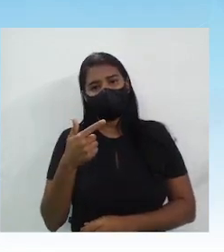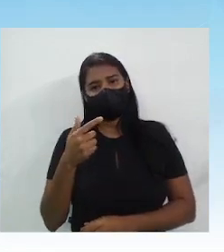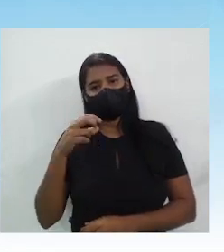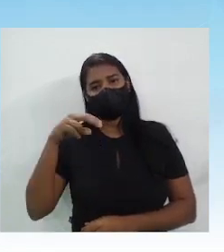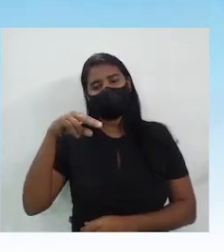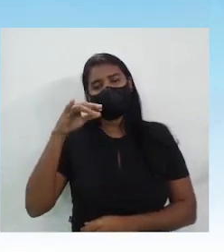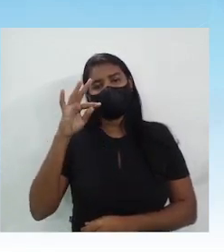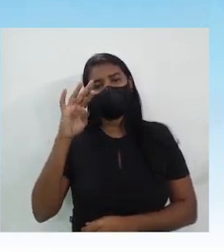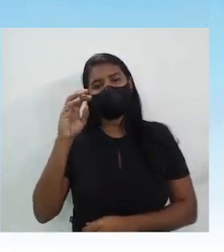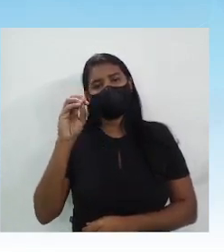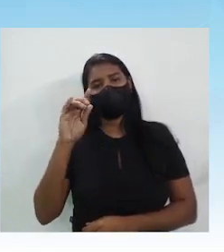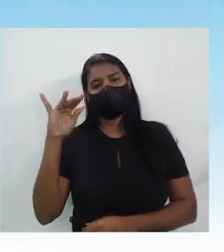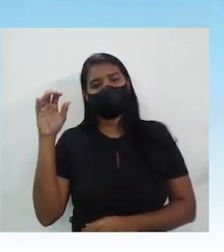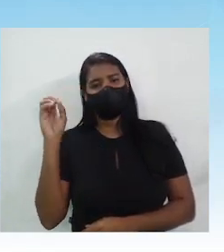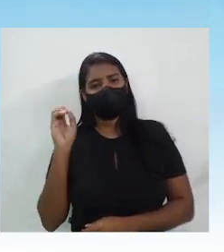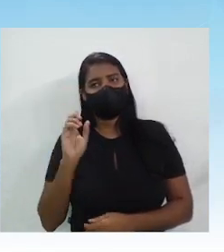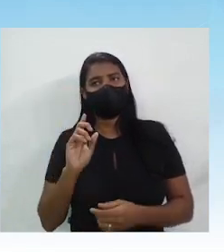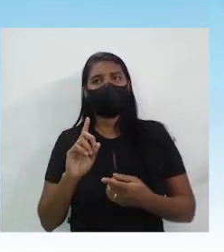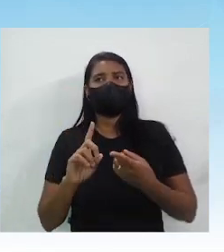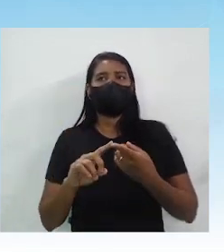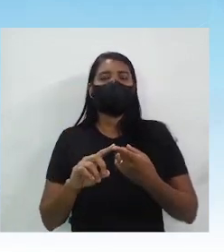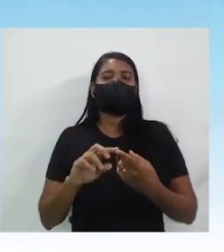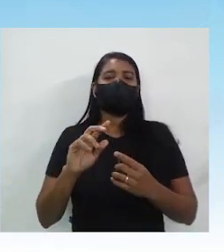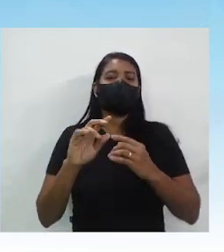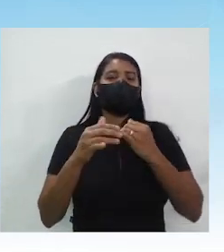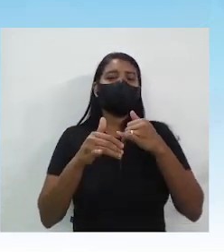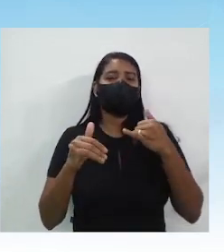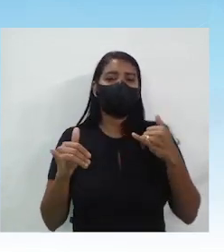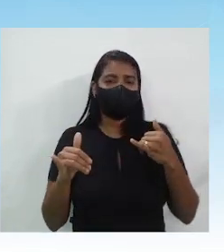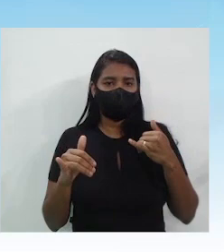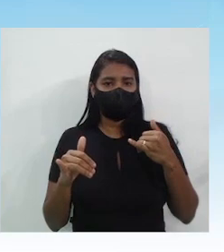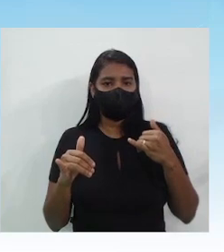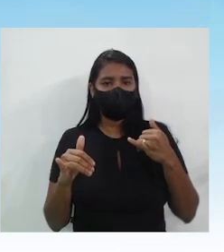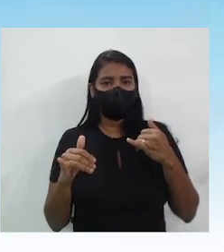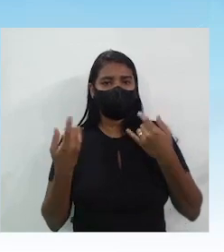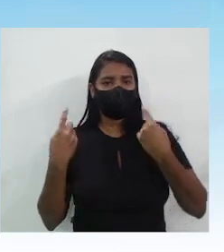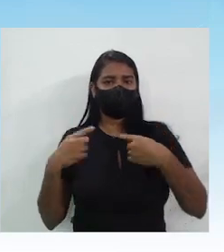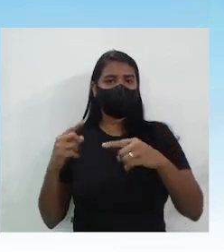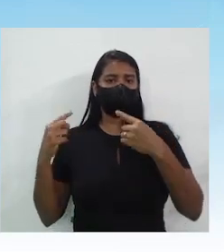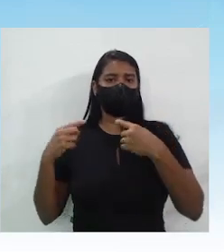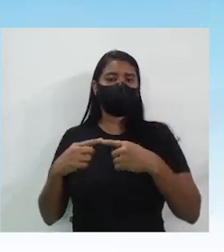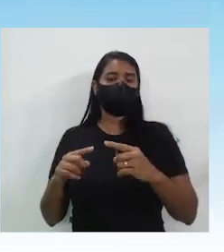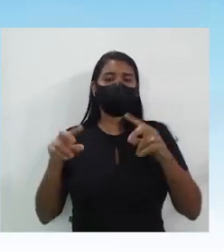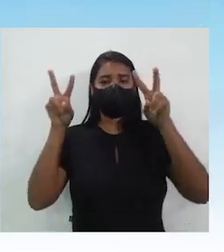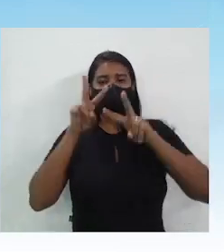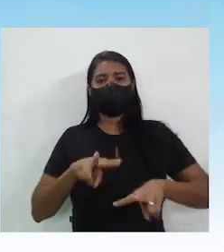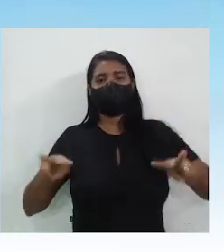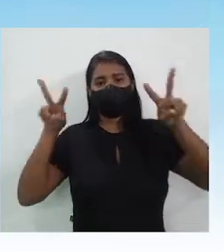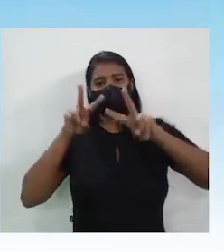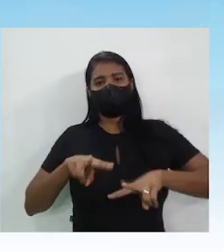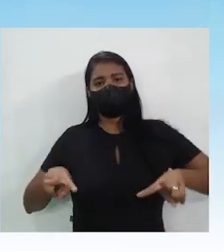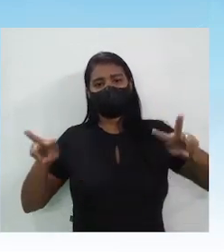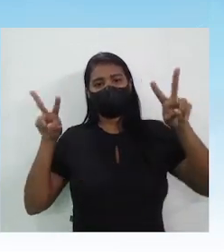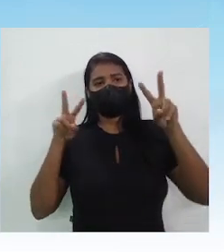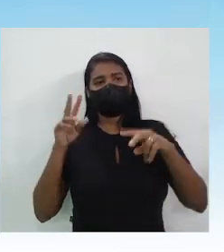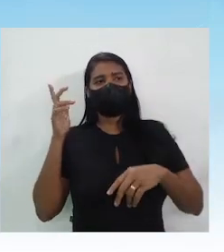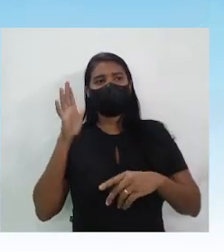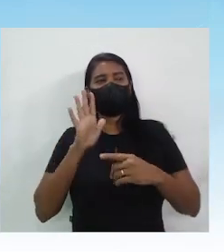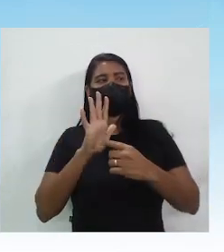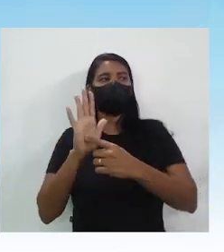a técnica de bombagem hidroelétrica, que vai provocar um impacto visual